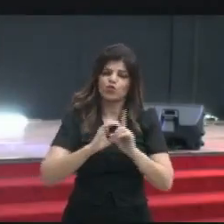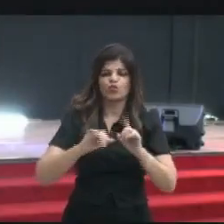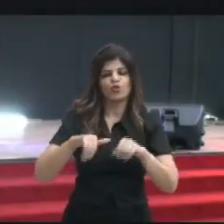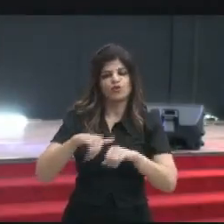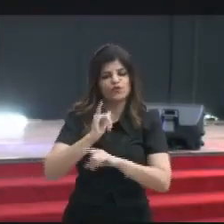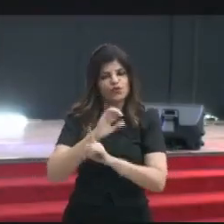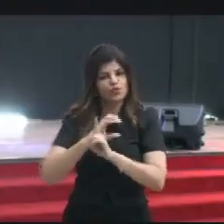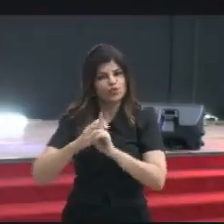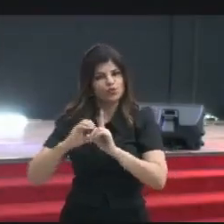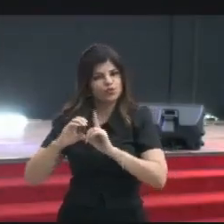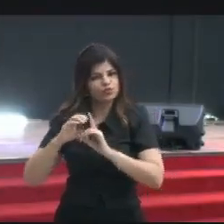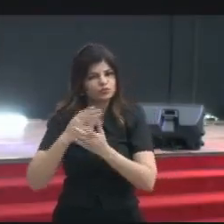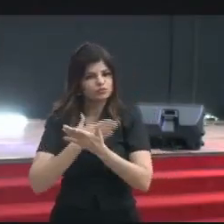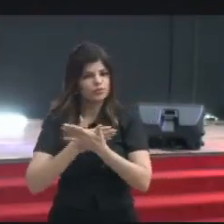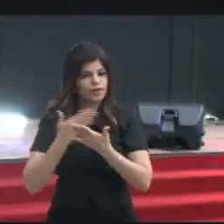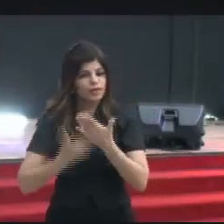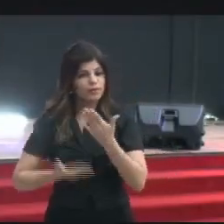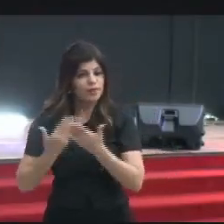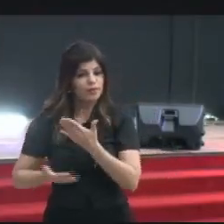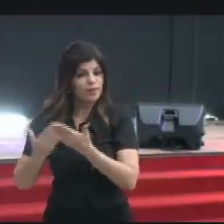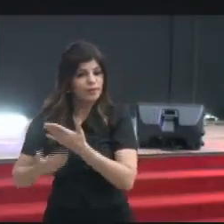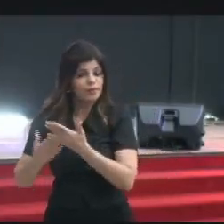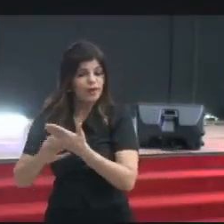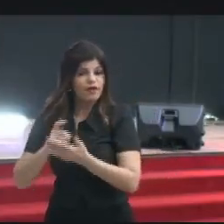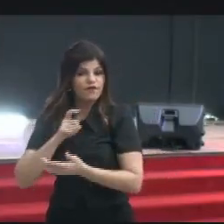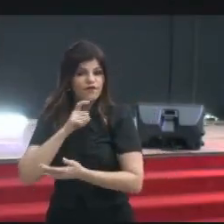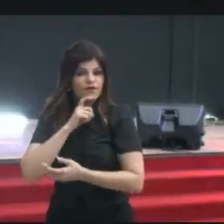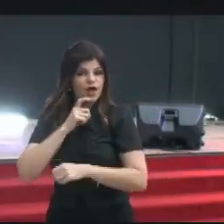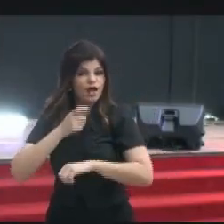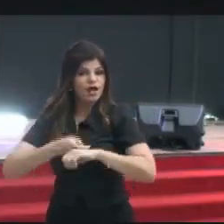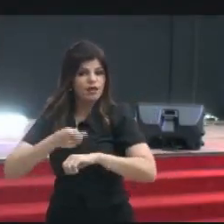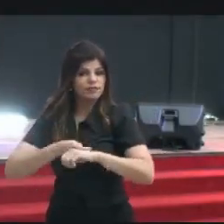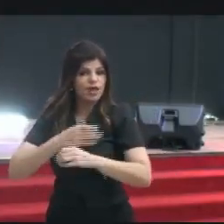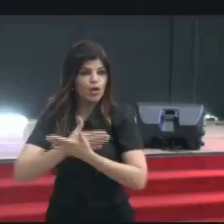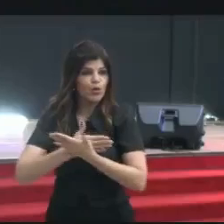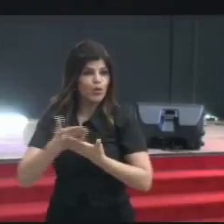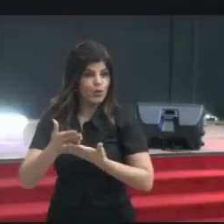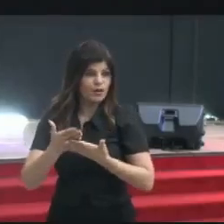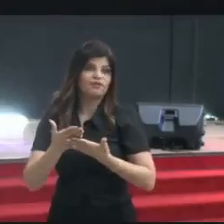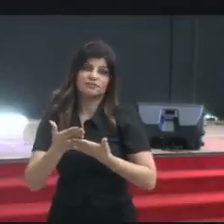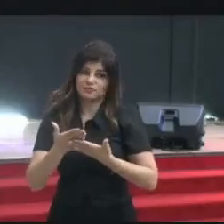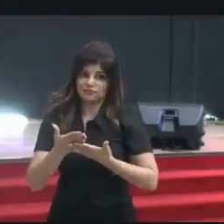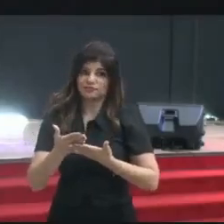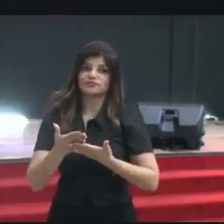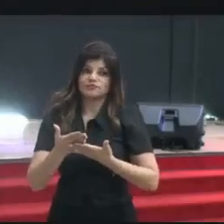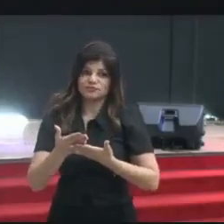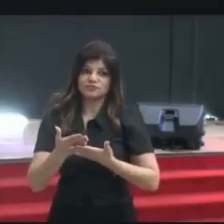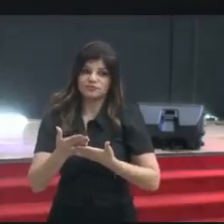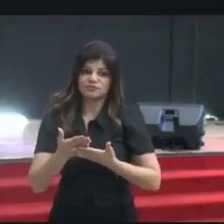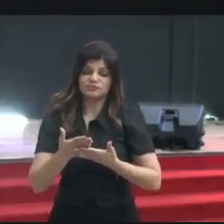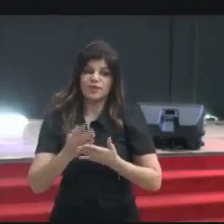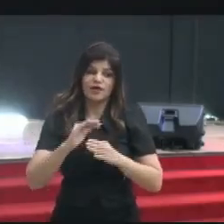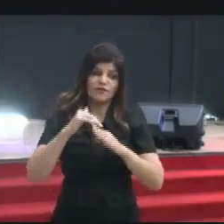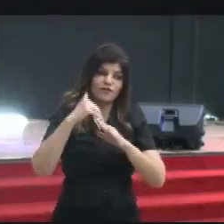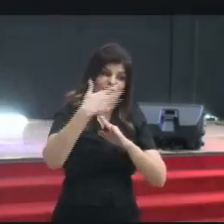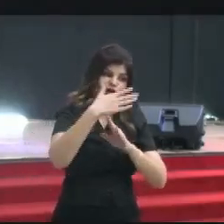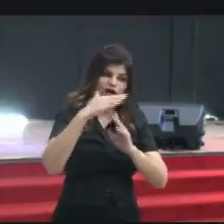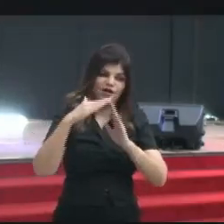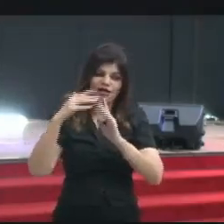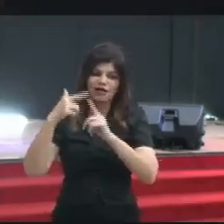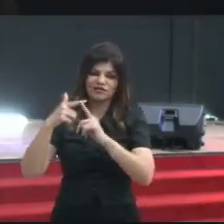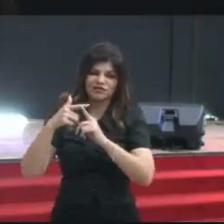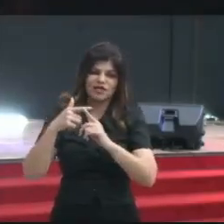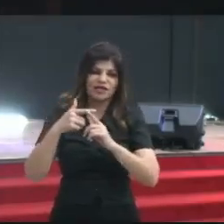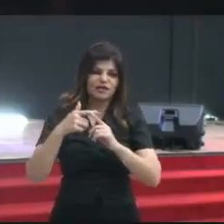começa a perder o seu primeiro amor. Nós temos uma outra igreja fora, milhões